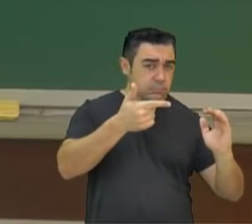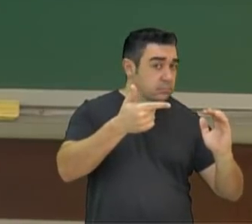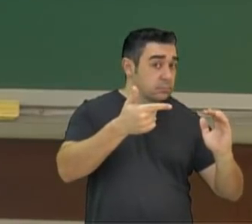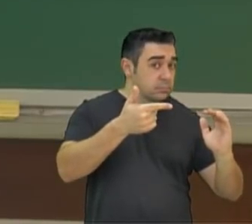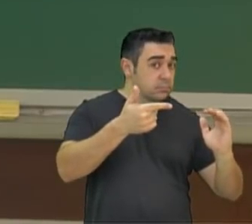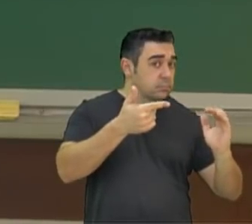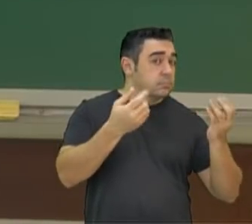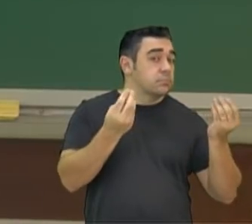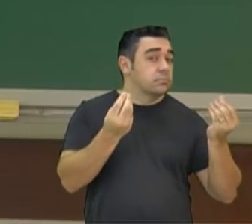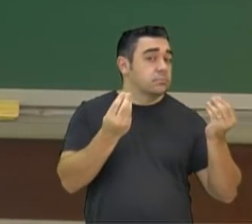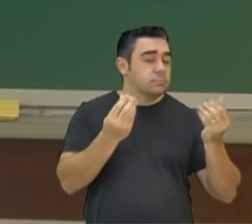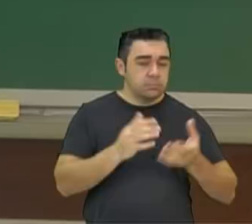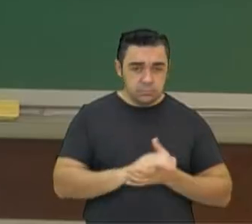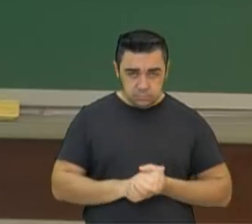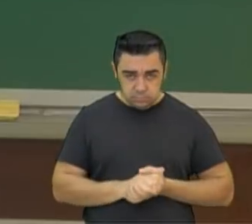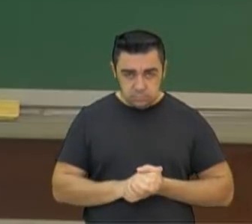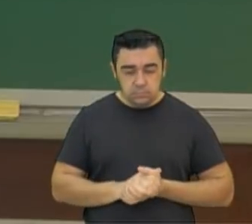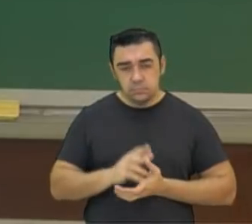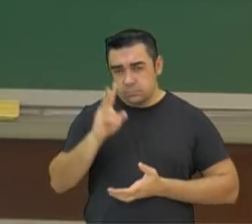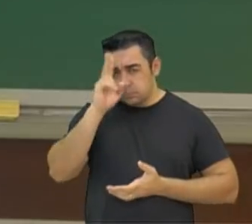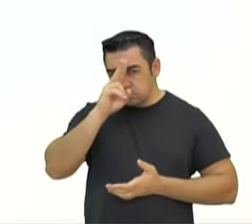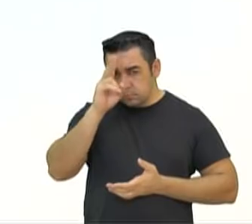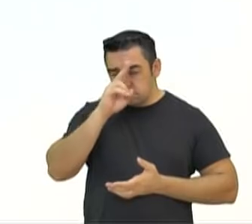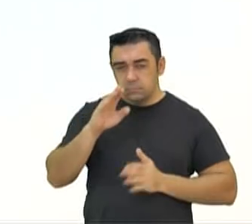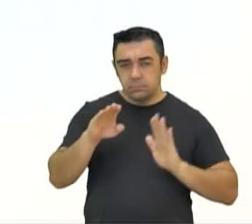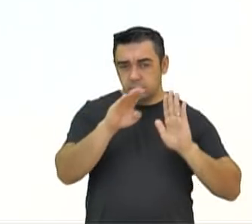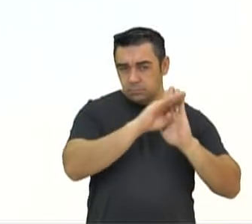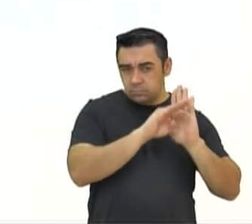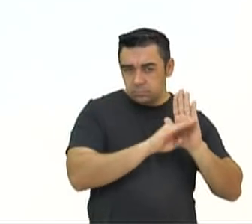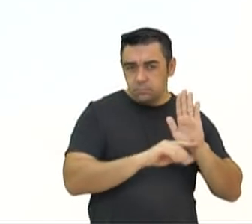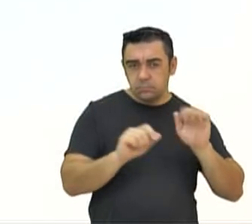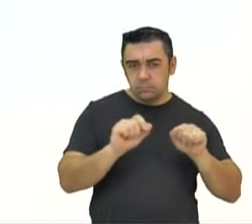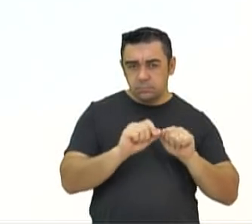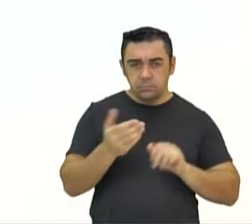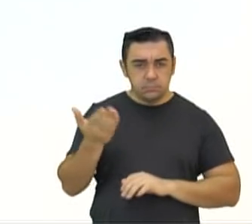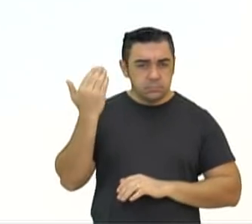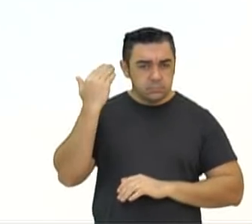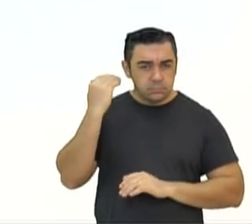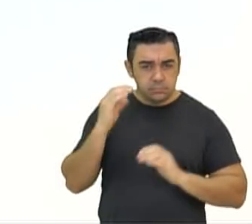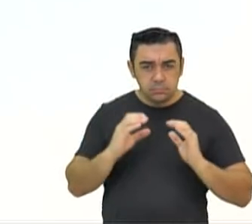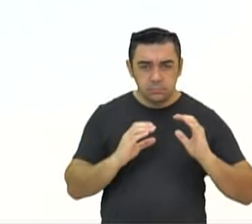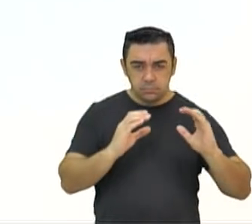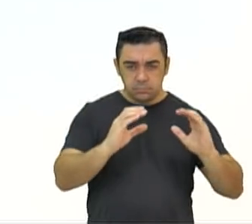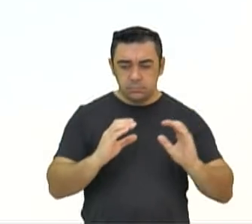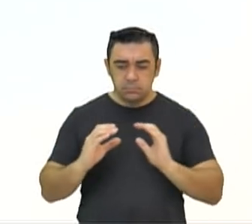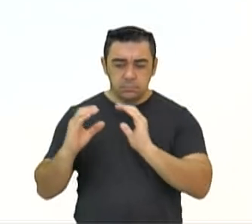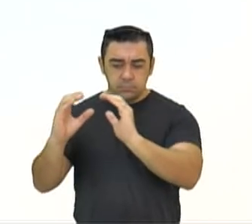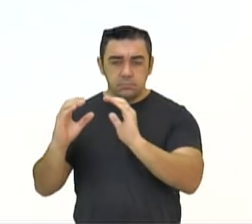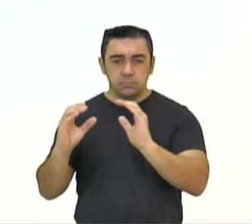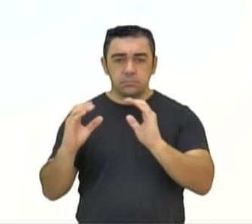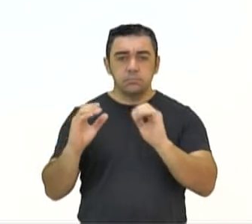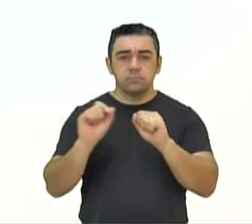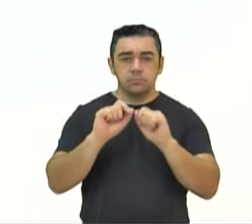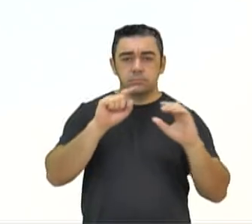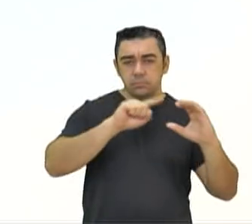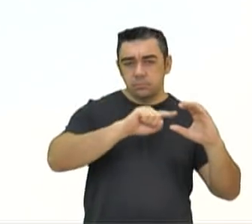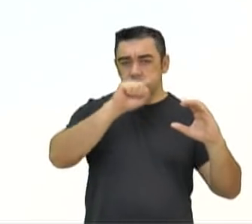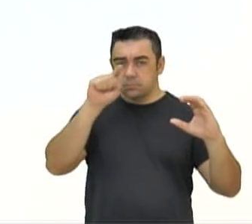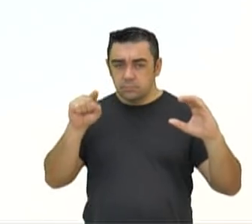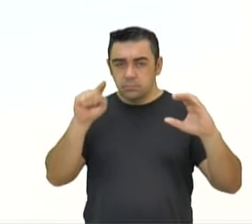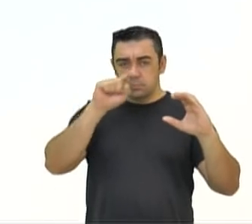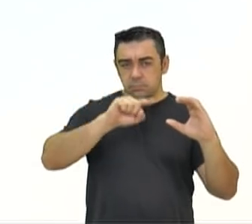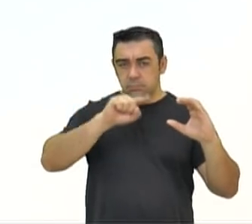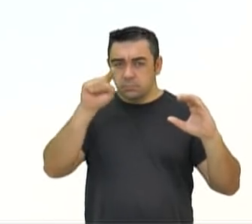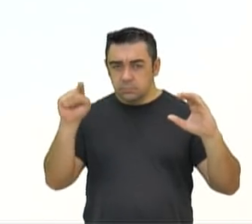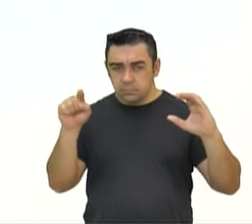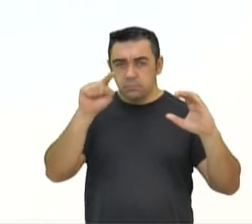elevado ao quadrado? Como que a gente resolve? A gente deve abrir esse binômio duas vezes e pode usar aquela relação